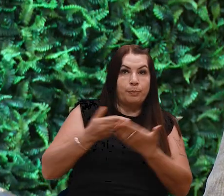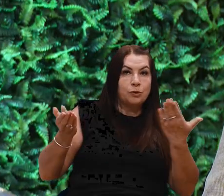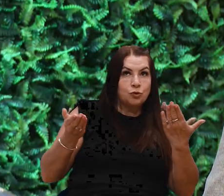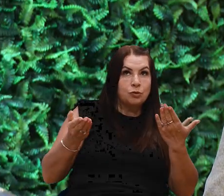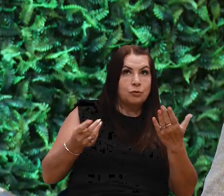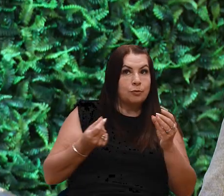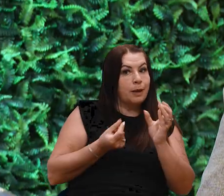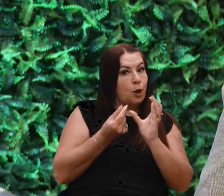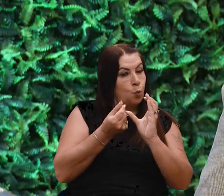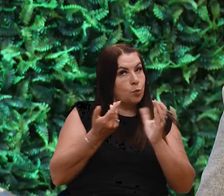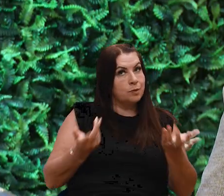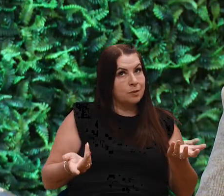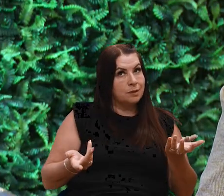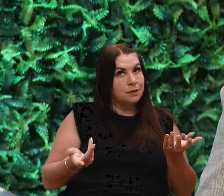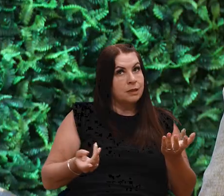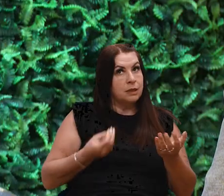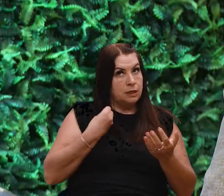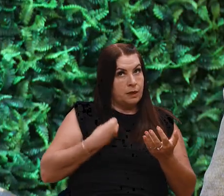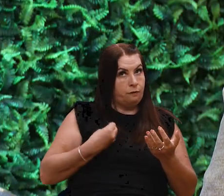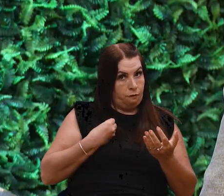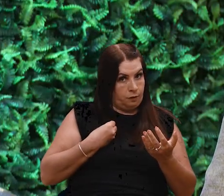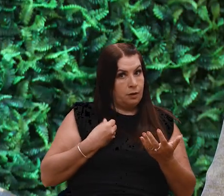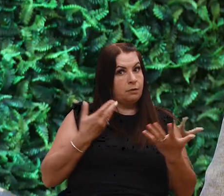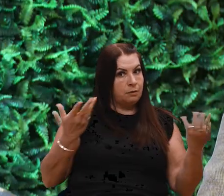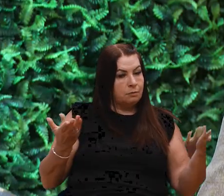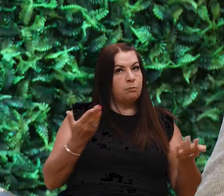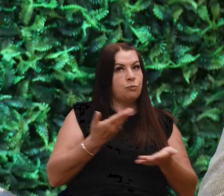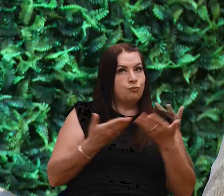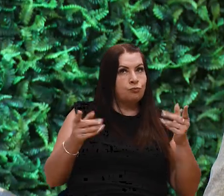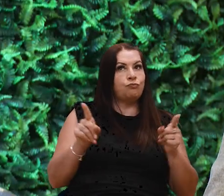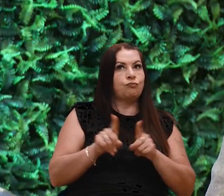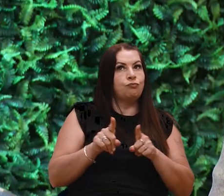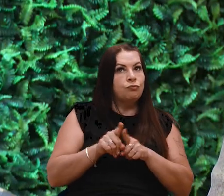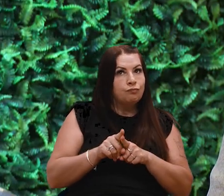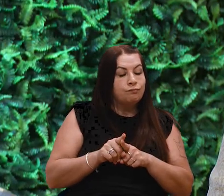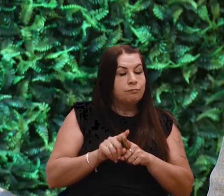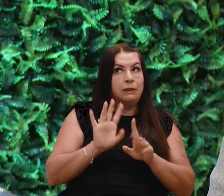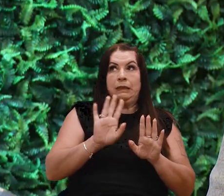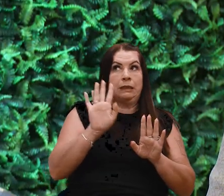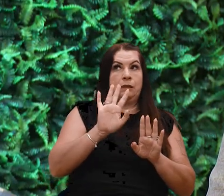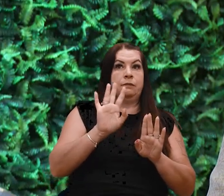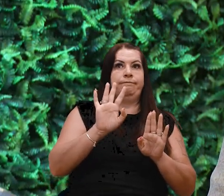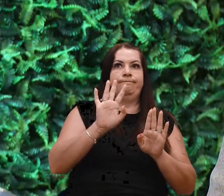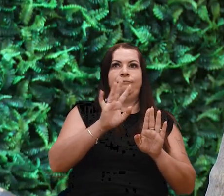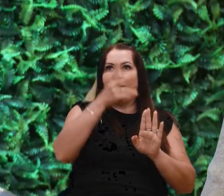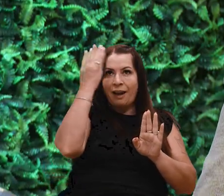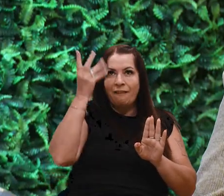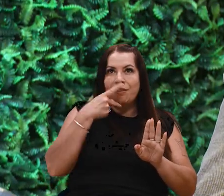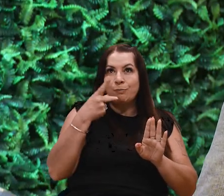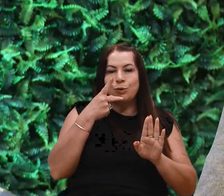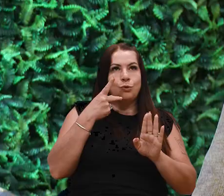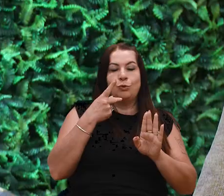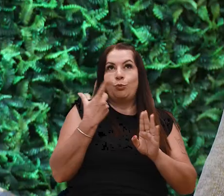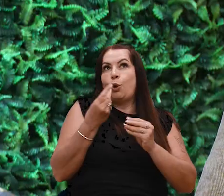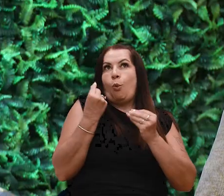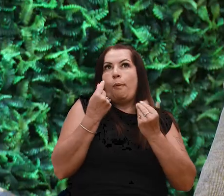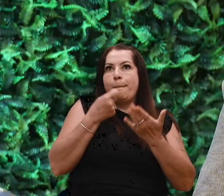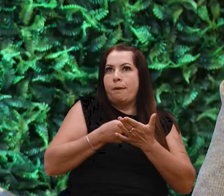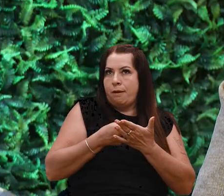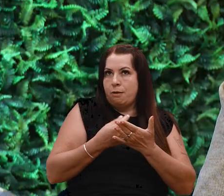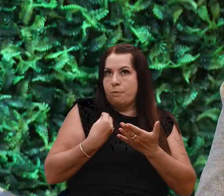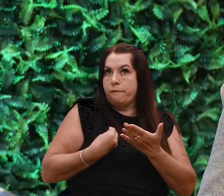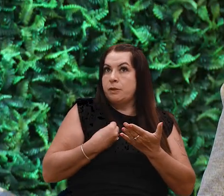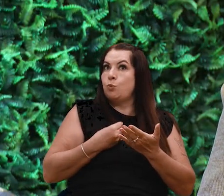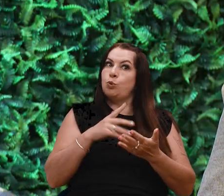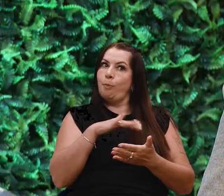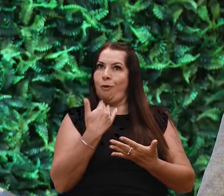custo. E cada vida perdida. E cada vida perdida, então, nem se fala, né? Isso é imensurável. Então, o que